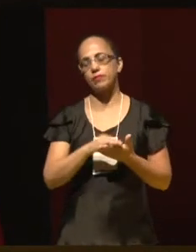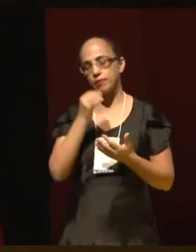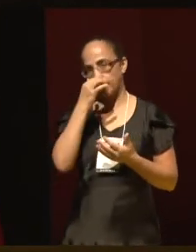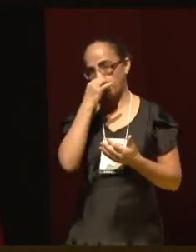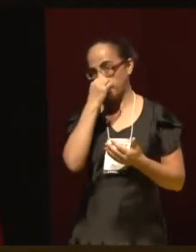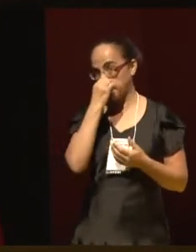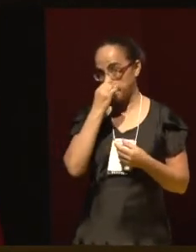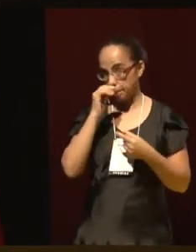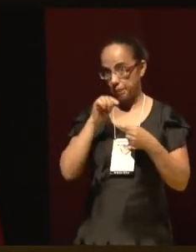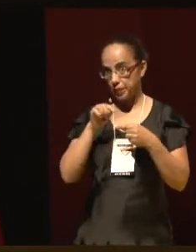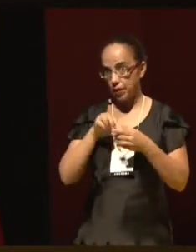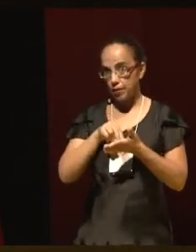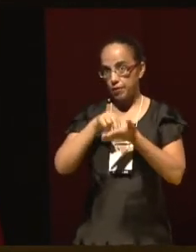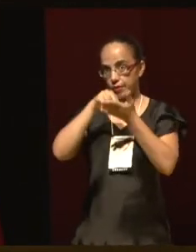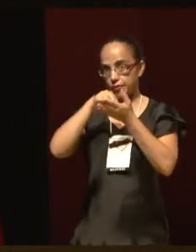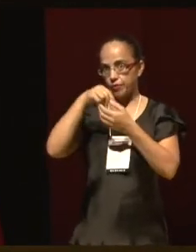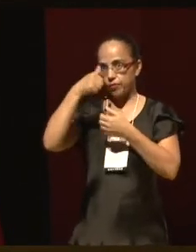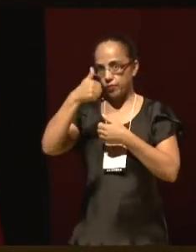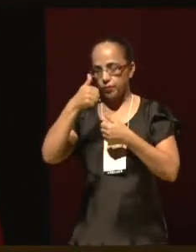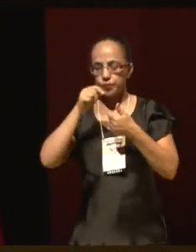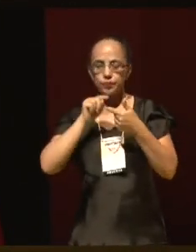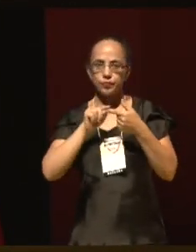os impulsos.